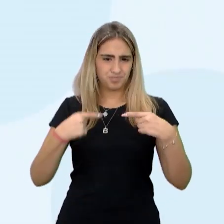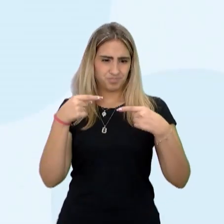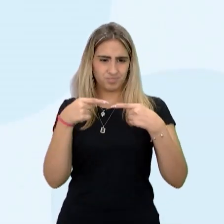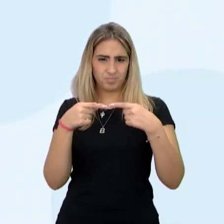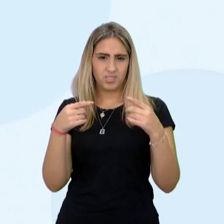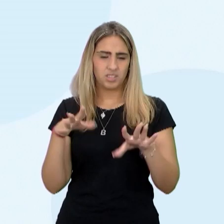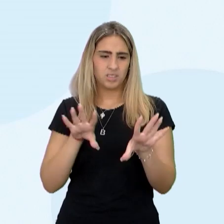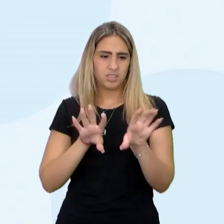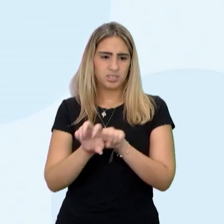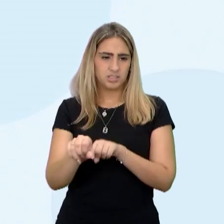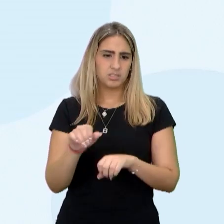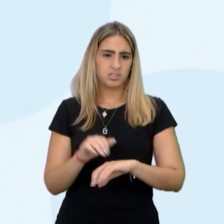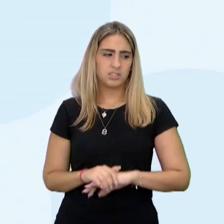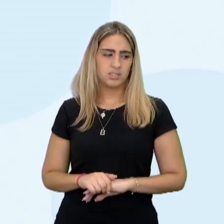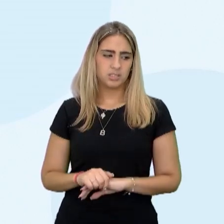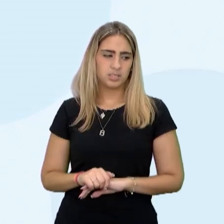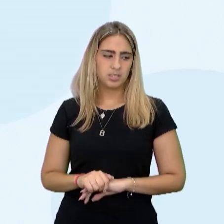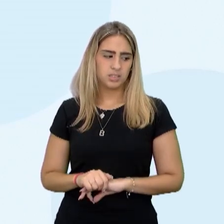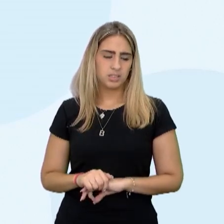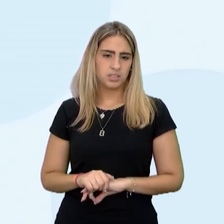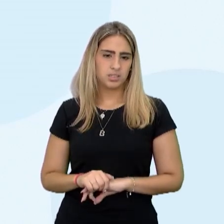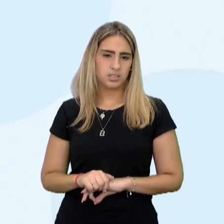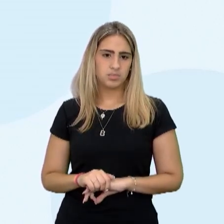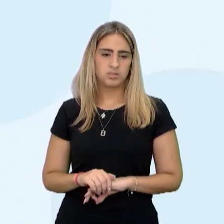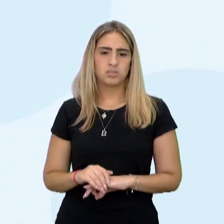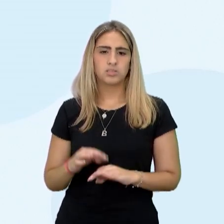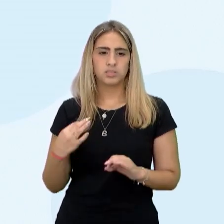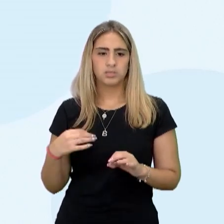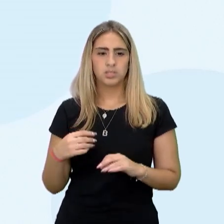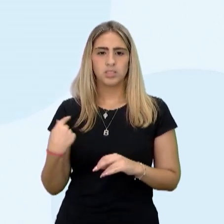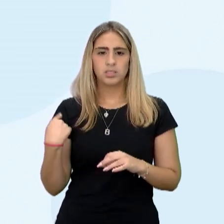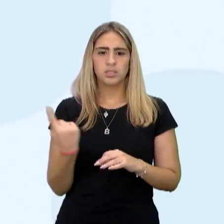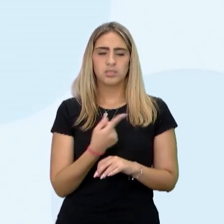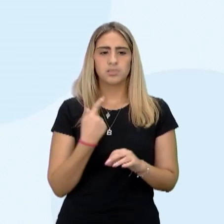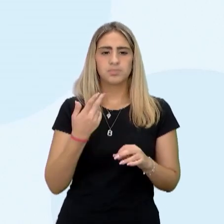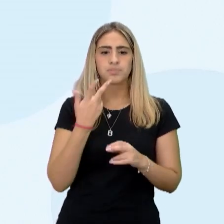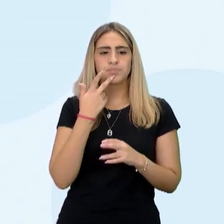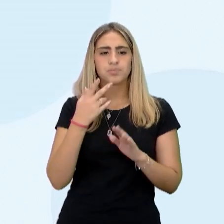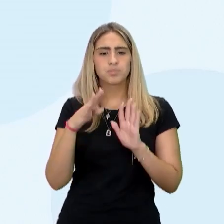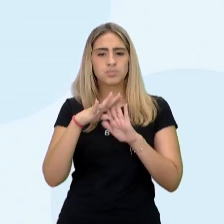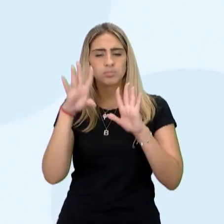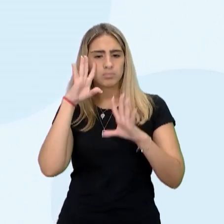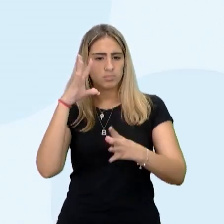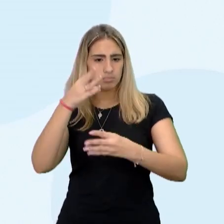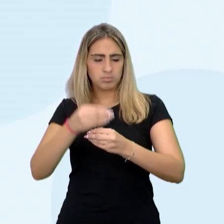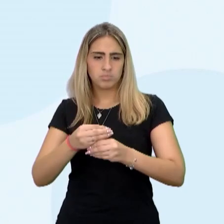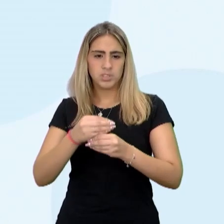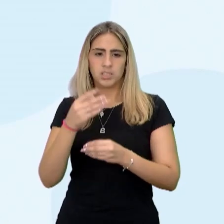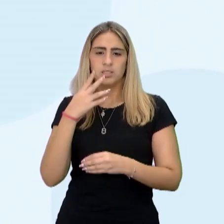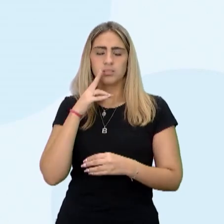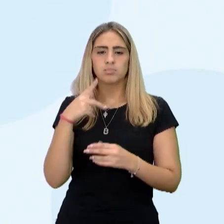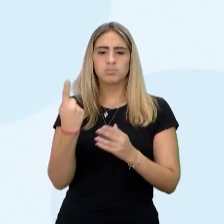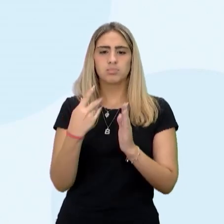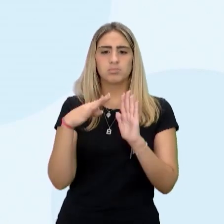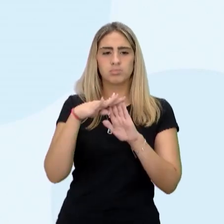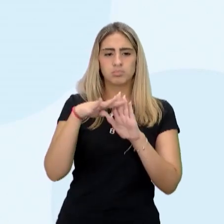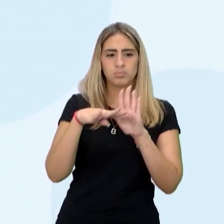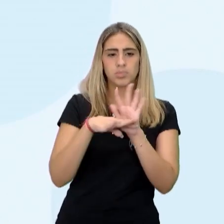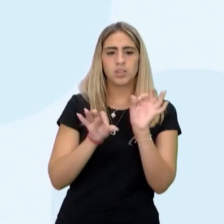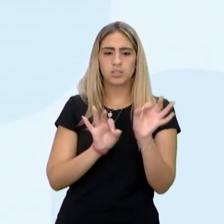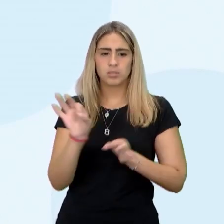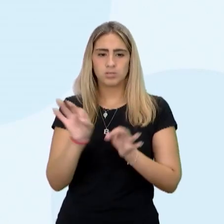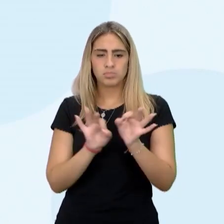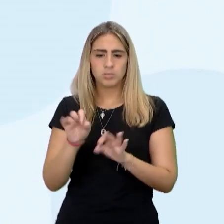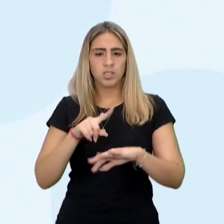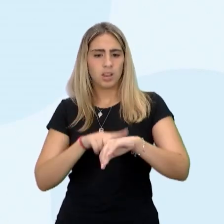né? O objetivo da nossa formação é compreender a relevância das agendas para a organização dos tempos